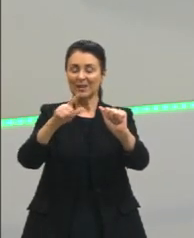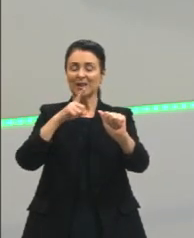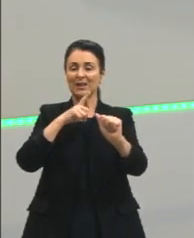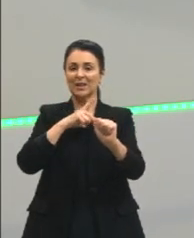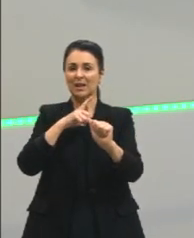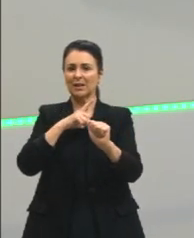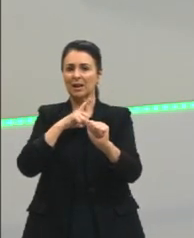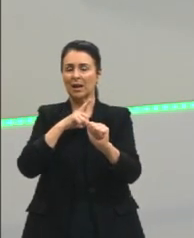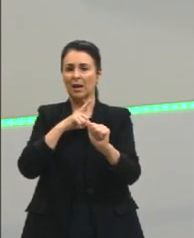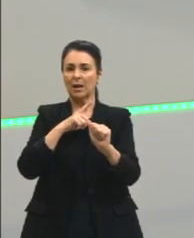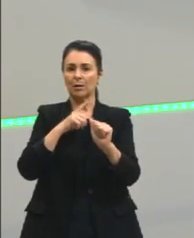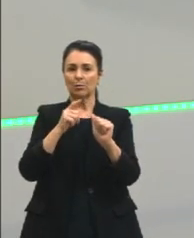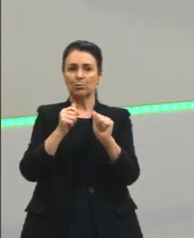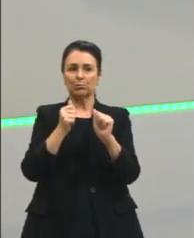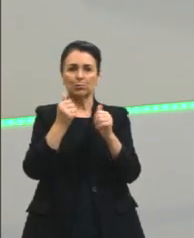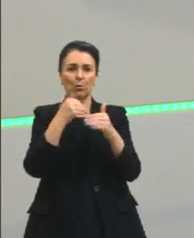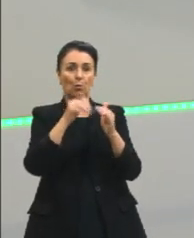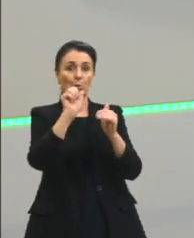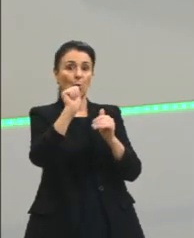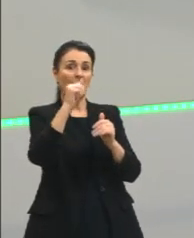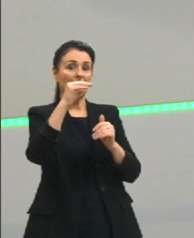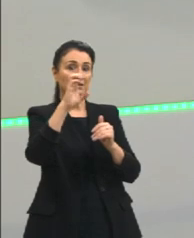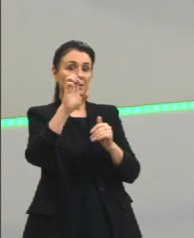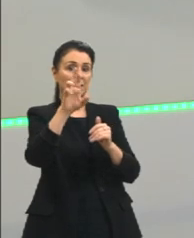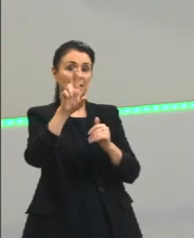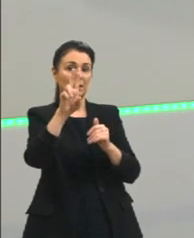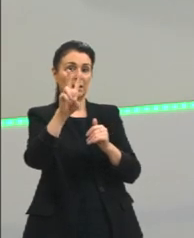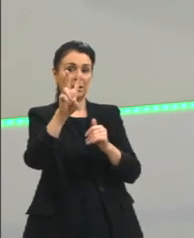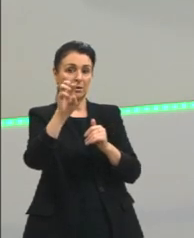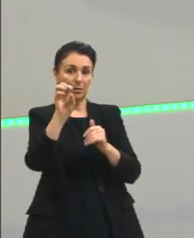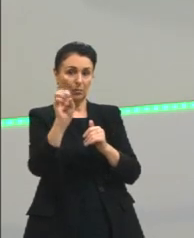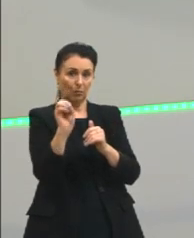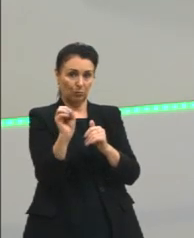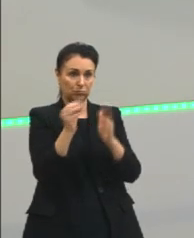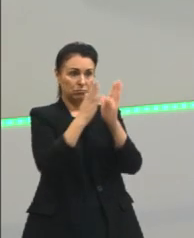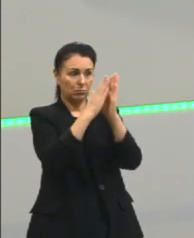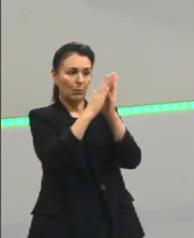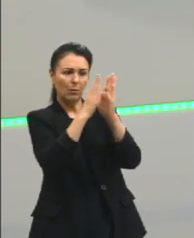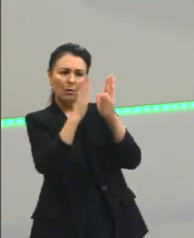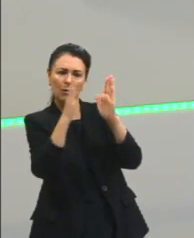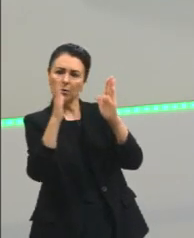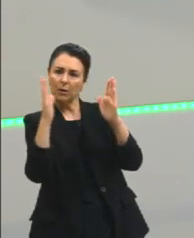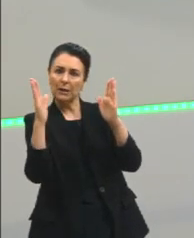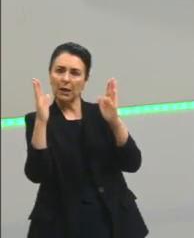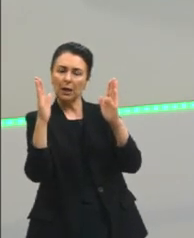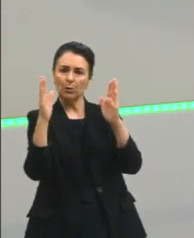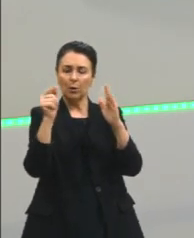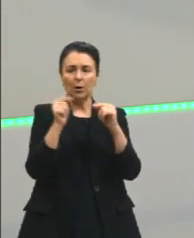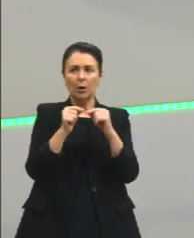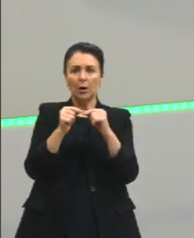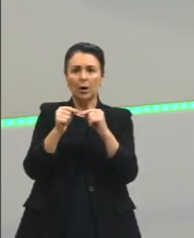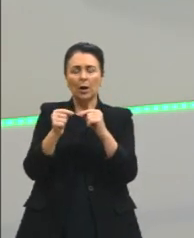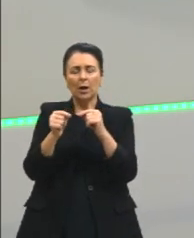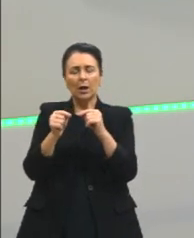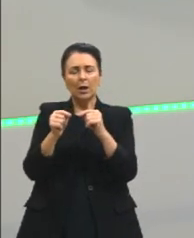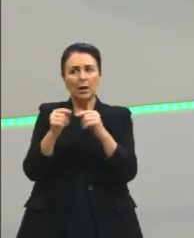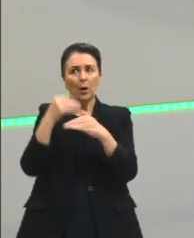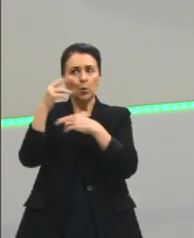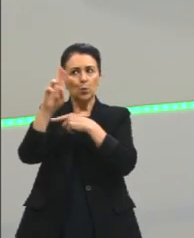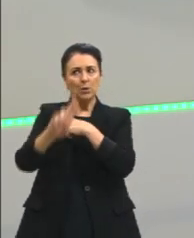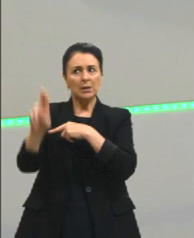é aquele acervo que a gente tem culturalmente organizado na nossa língua através do